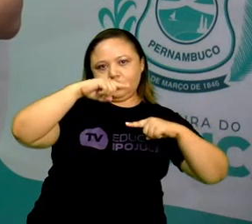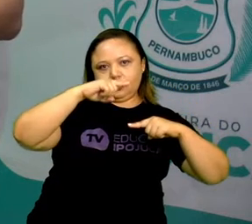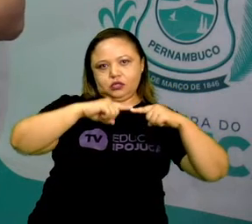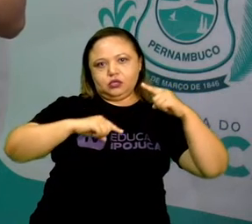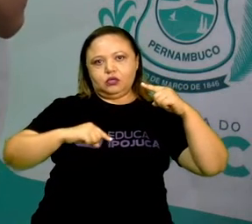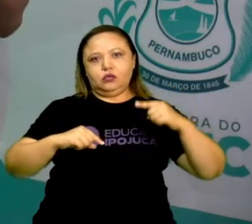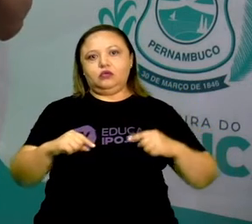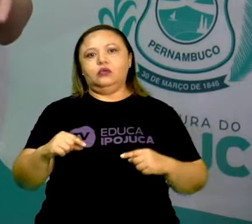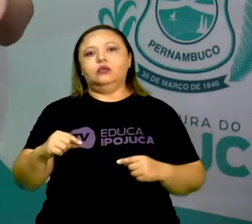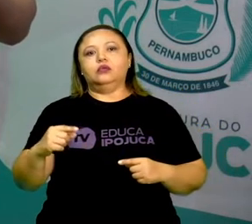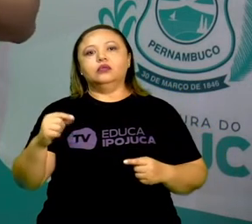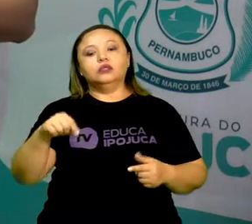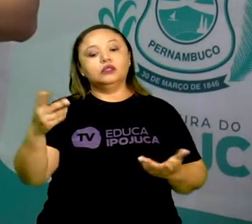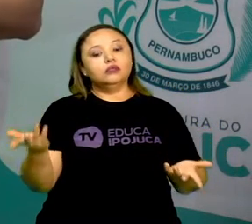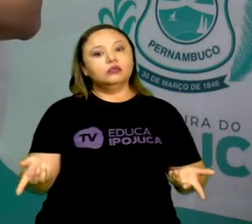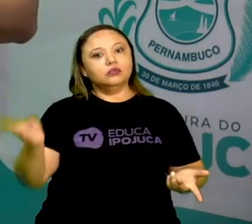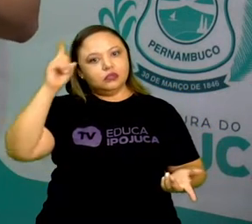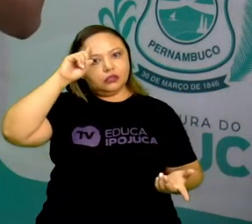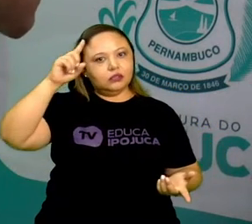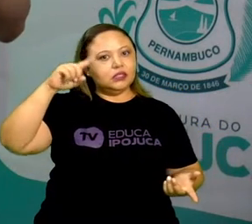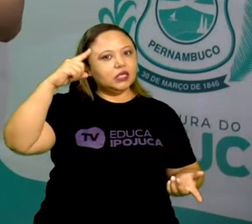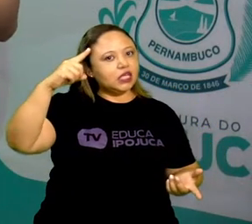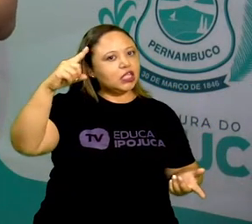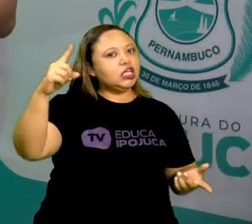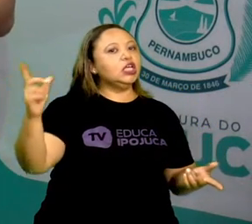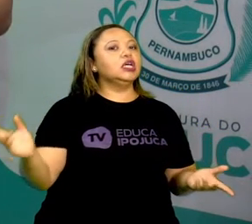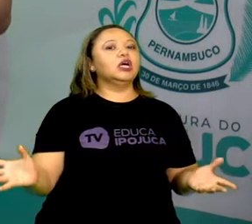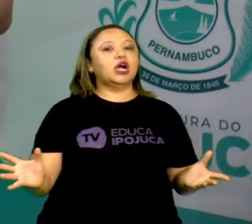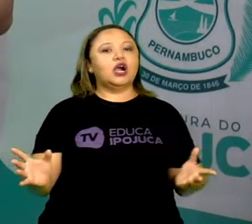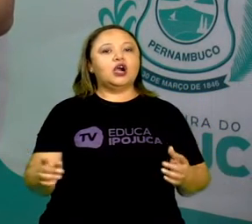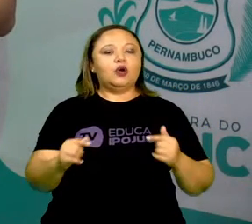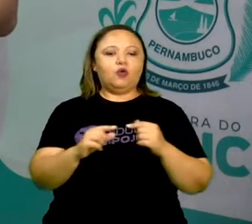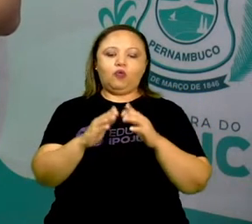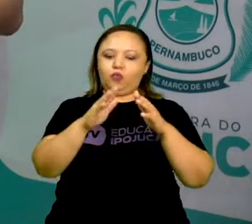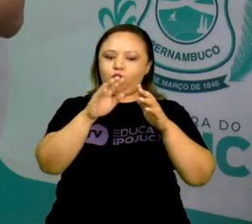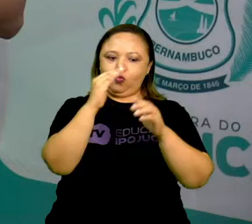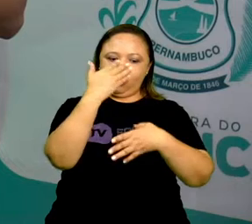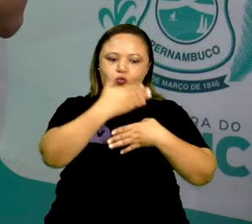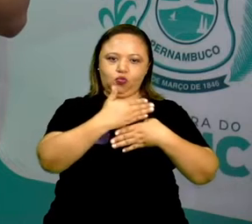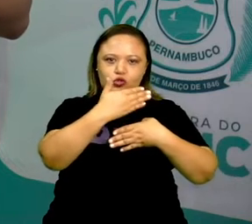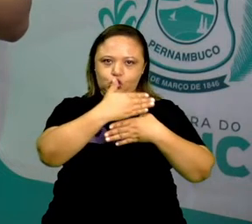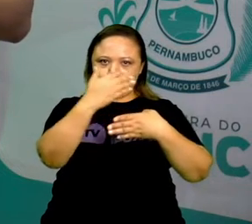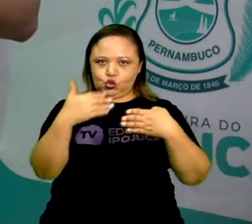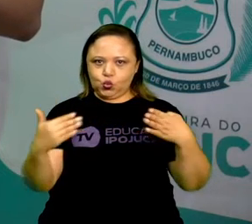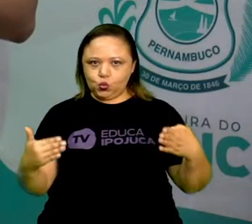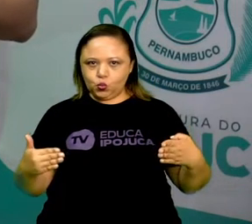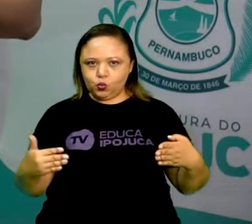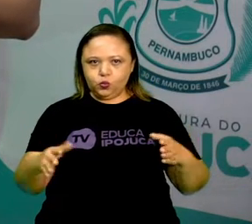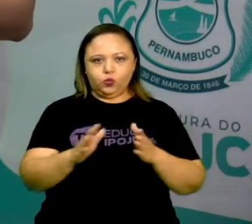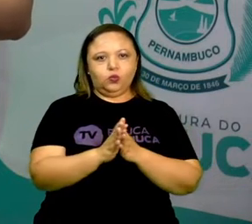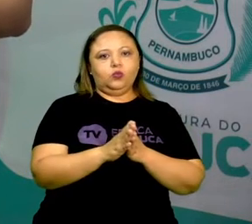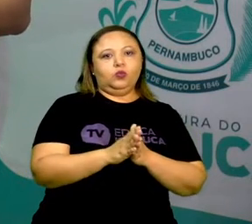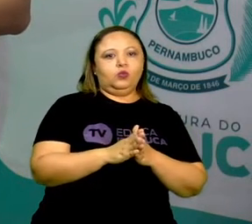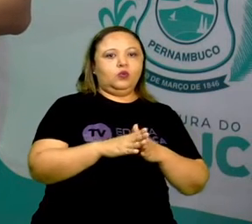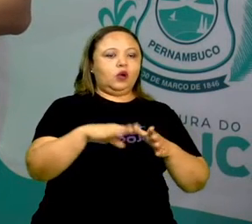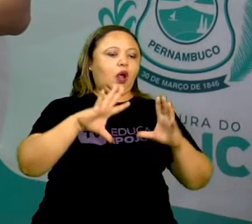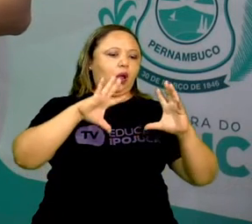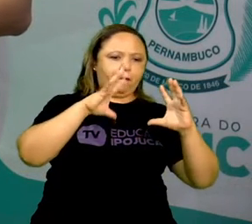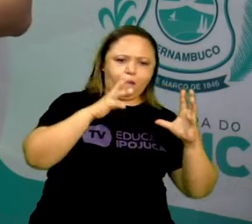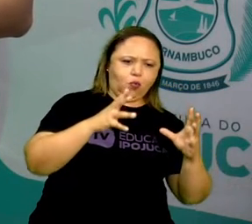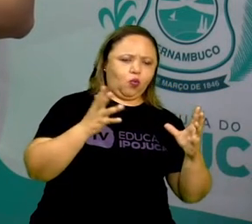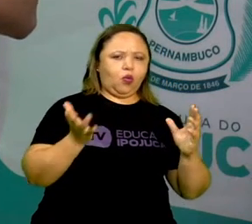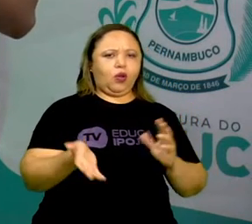do nosso dia a dia, como o tijolo, como a bola de futebol, como também a gente tem o cubo